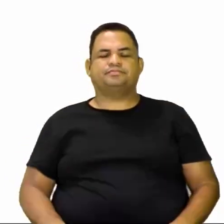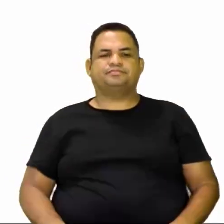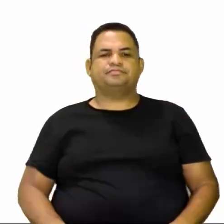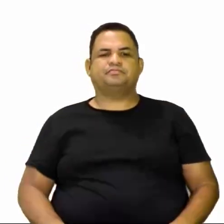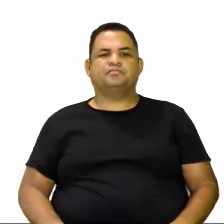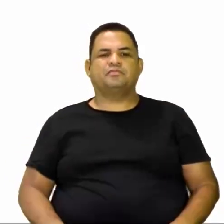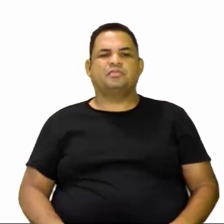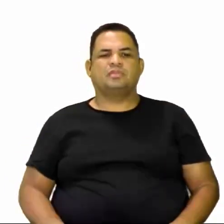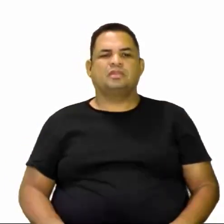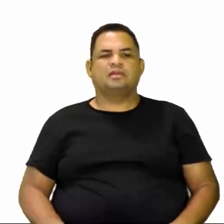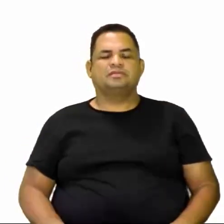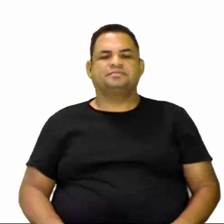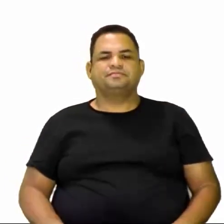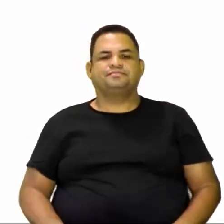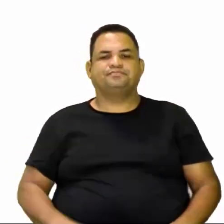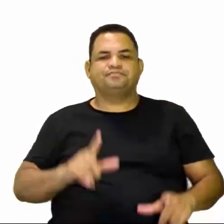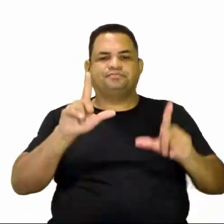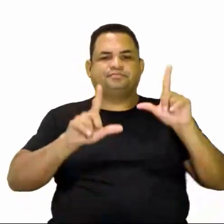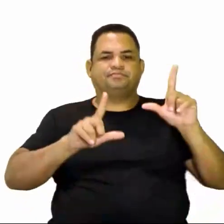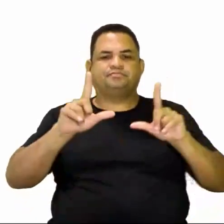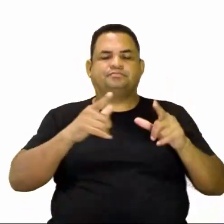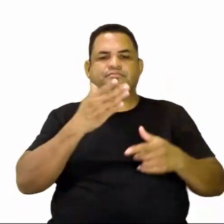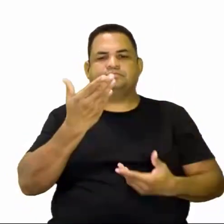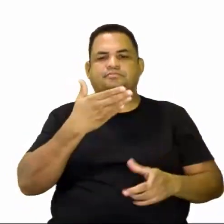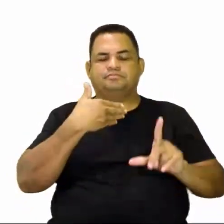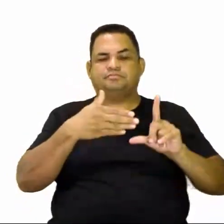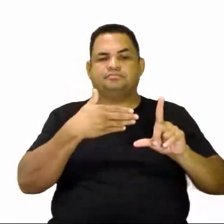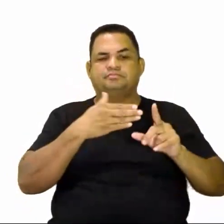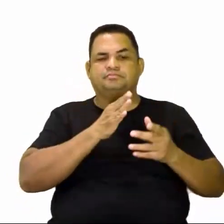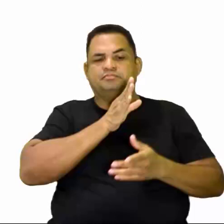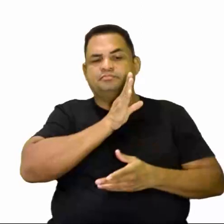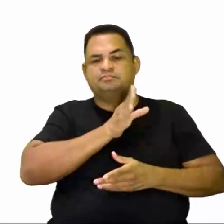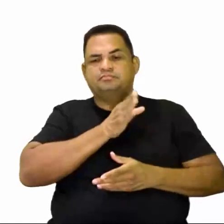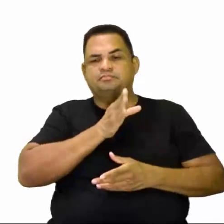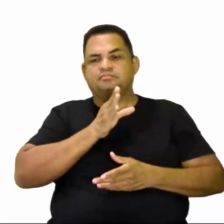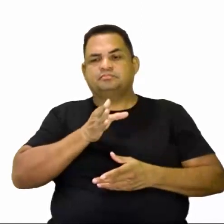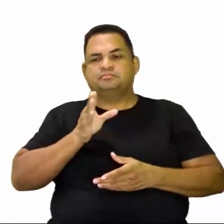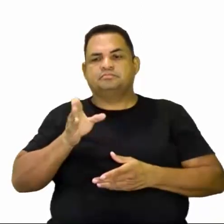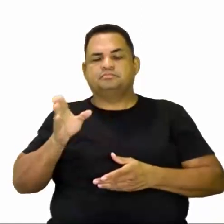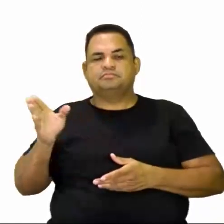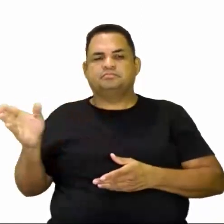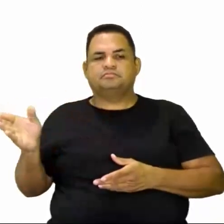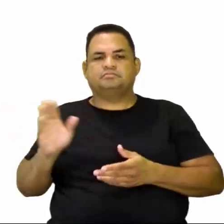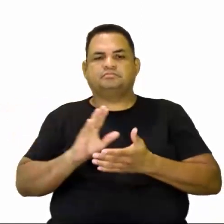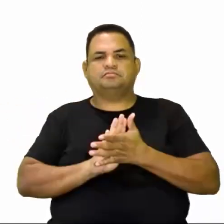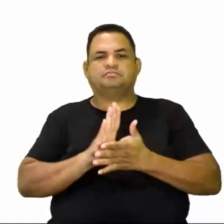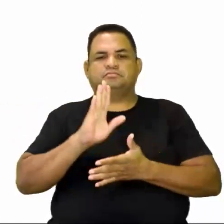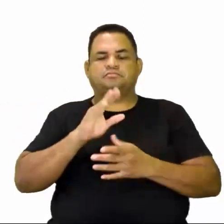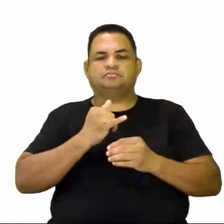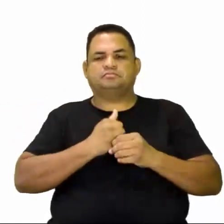abordamos aqui nesse slide uma sequência de